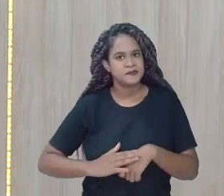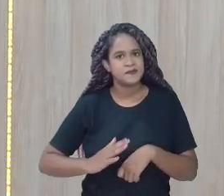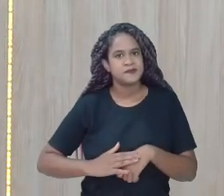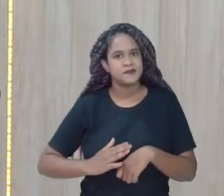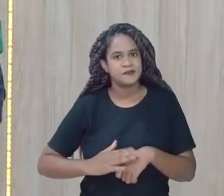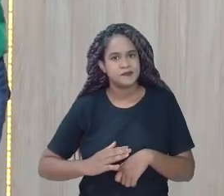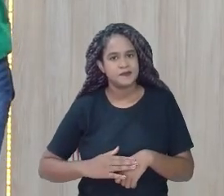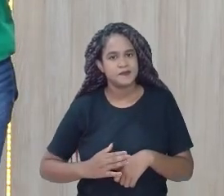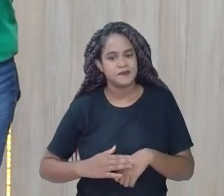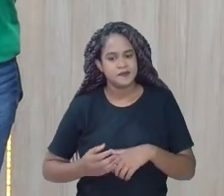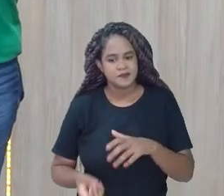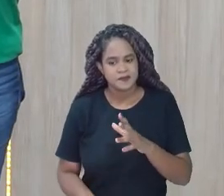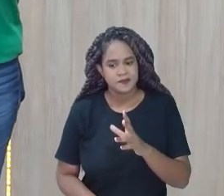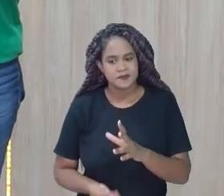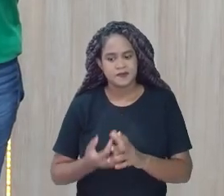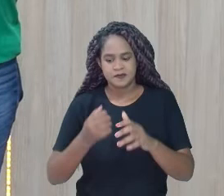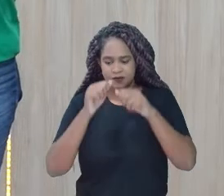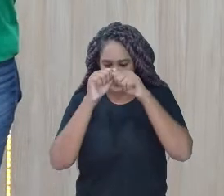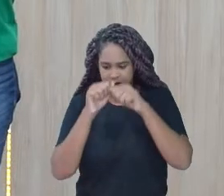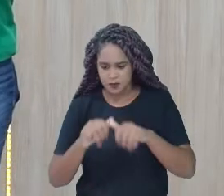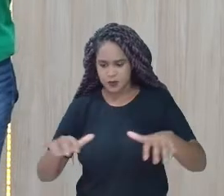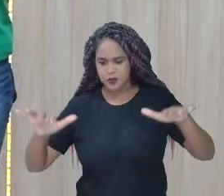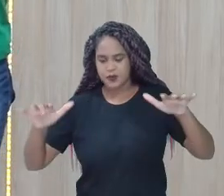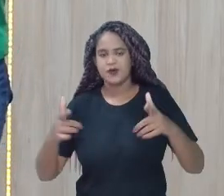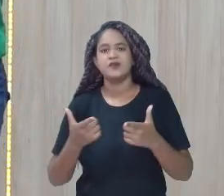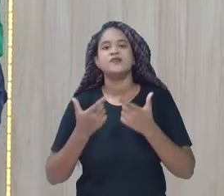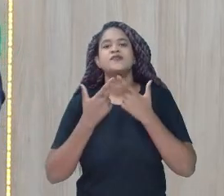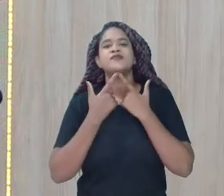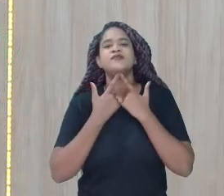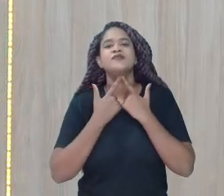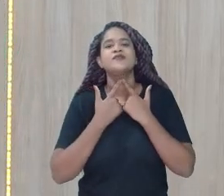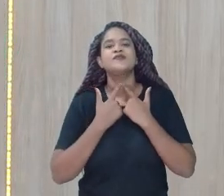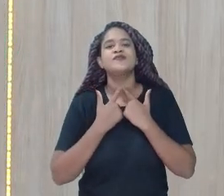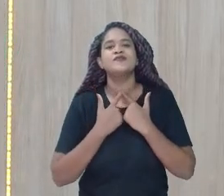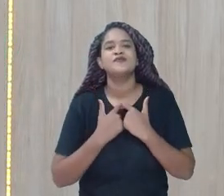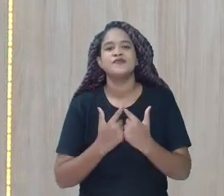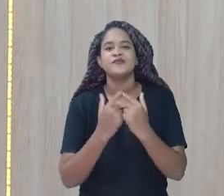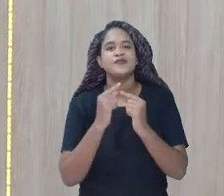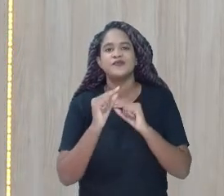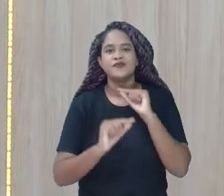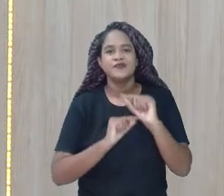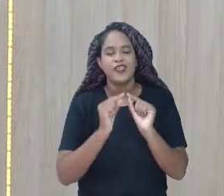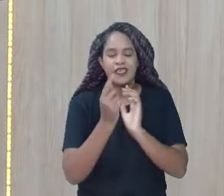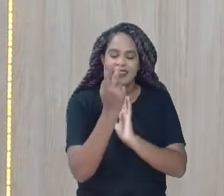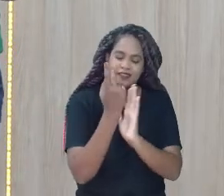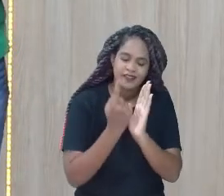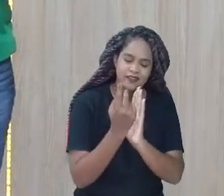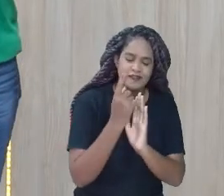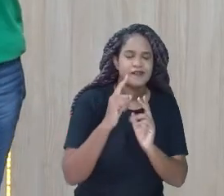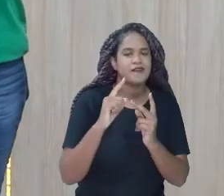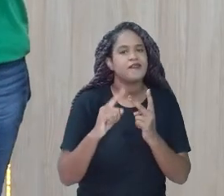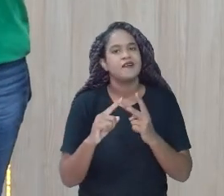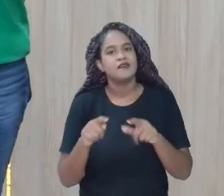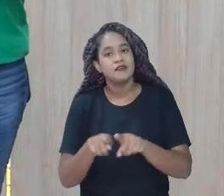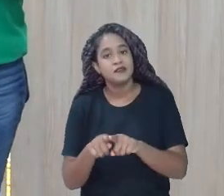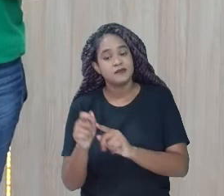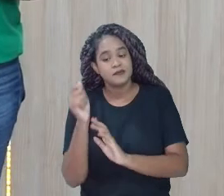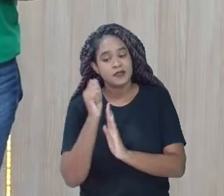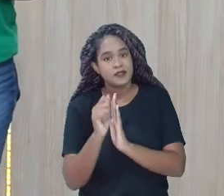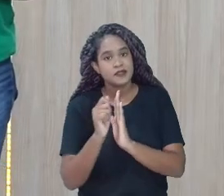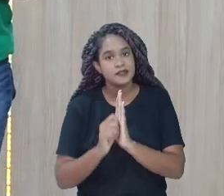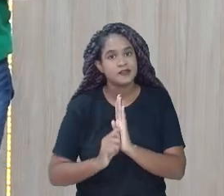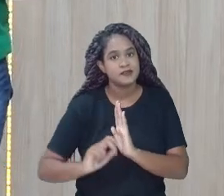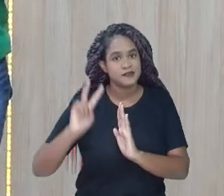vai transmitir para o outro esse desejo, essa vontade de desenhar, de escrever